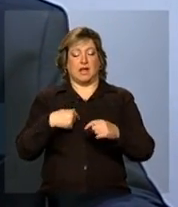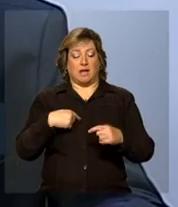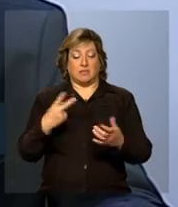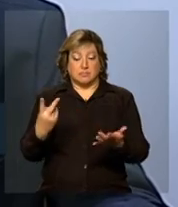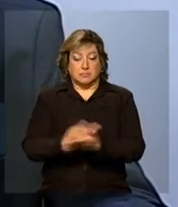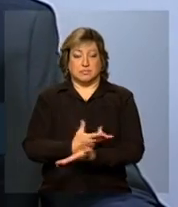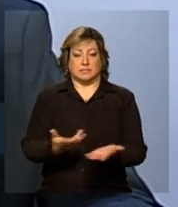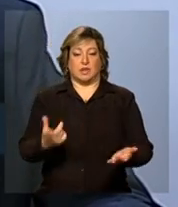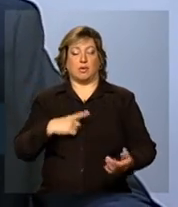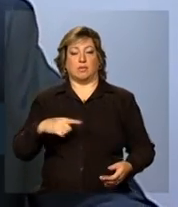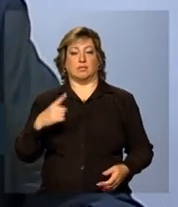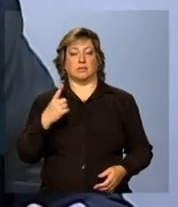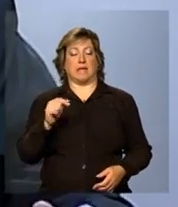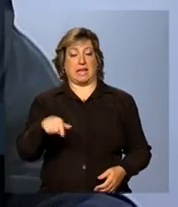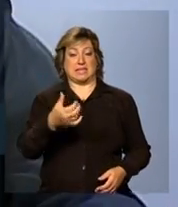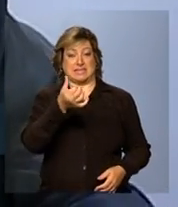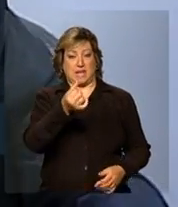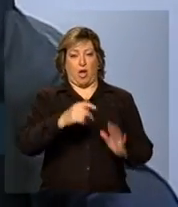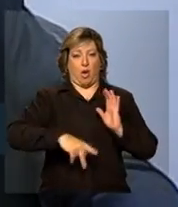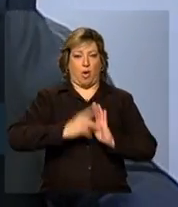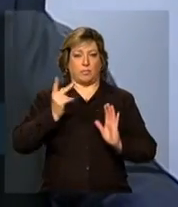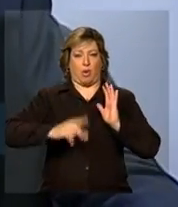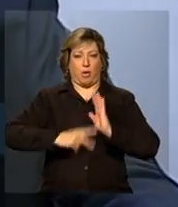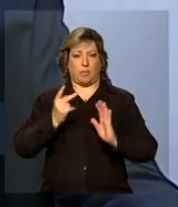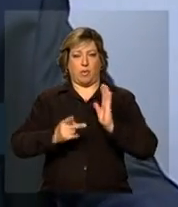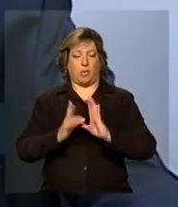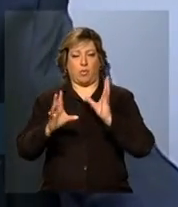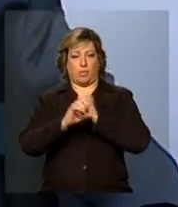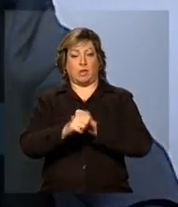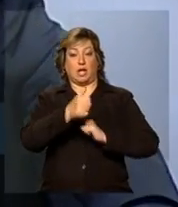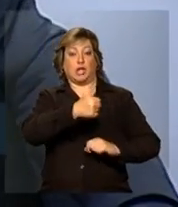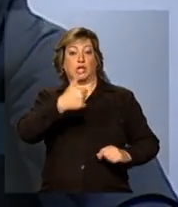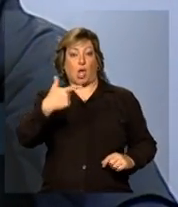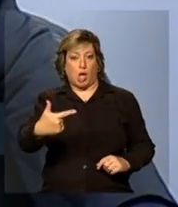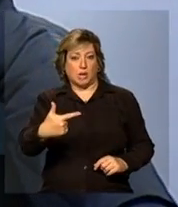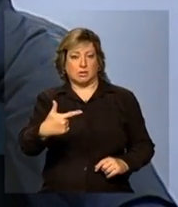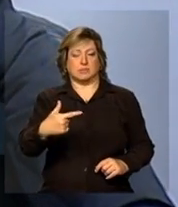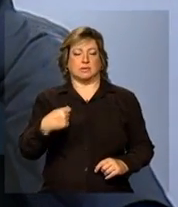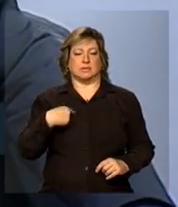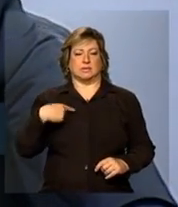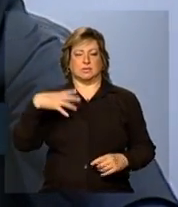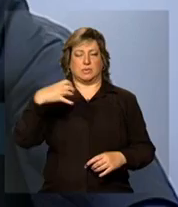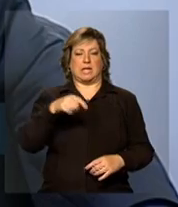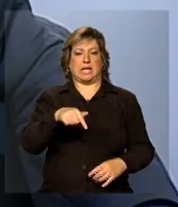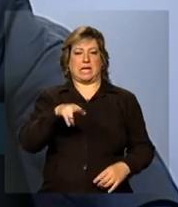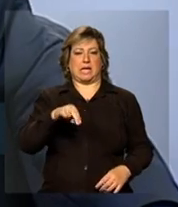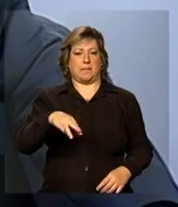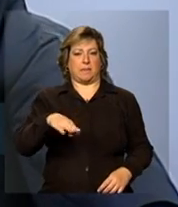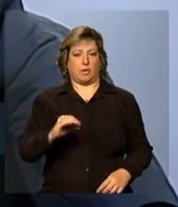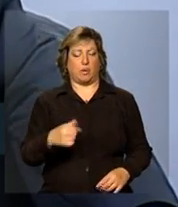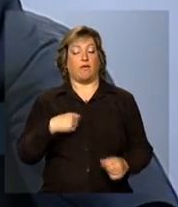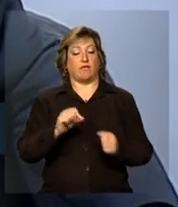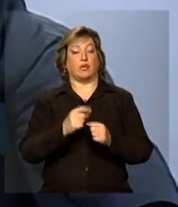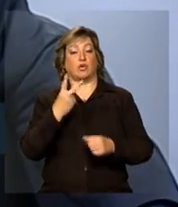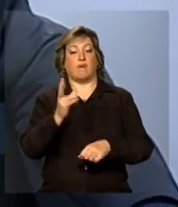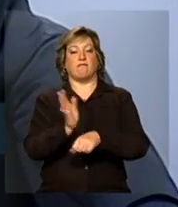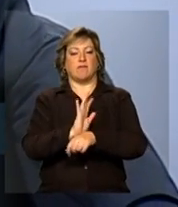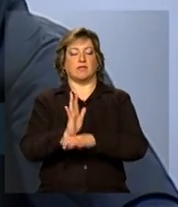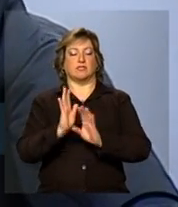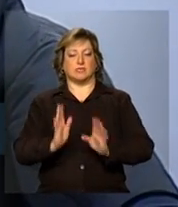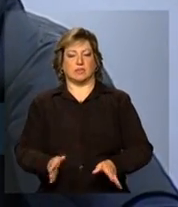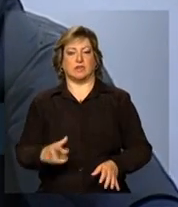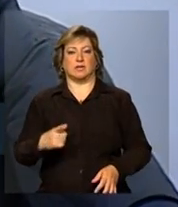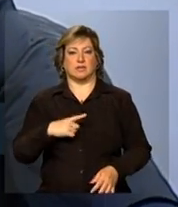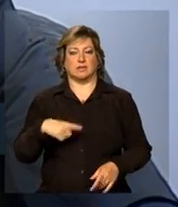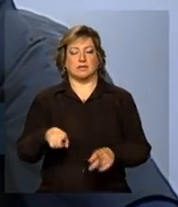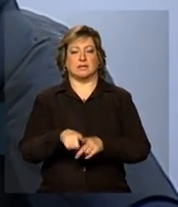inteiro foram, dessas 6 cirurgias, 12 sessões de químio. Eu fiz 2 filmes. Aí, ó, Assalto ao